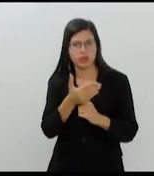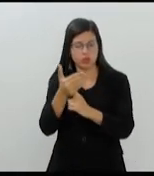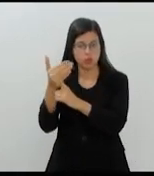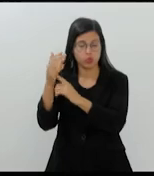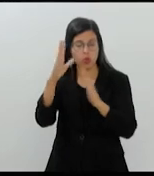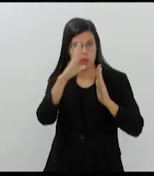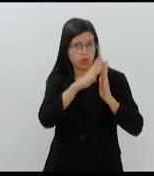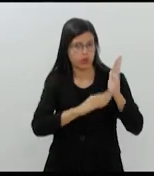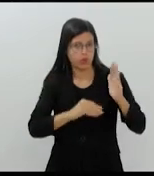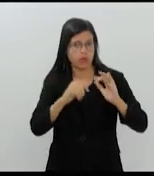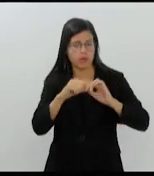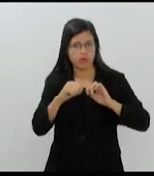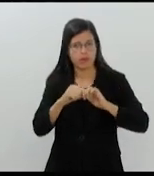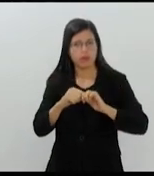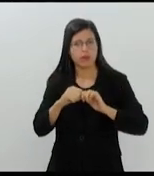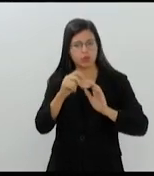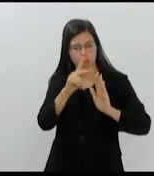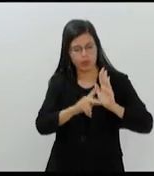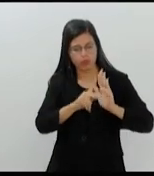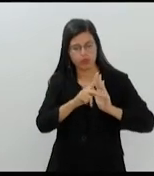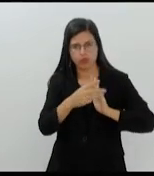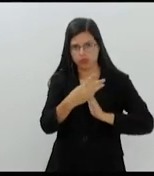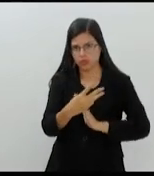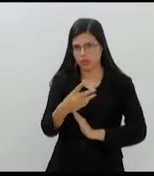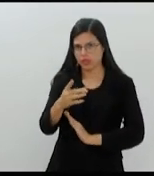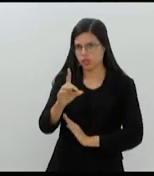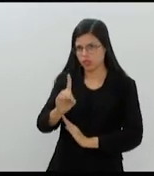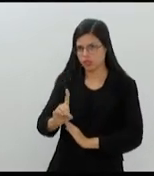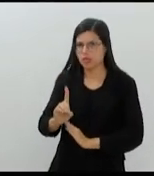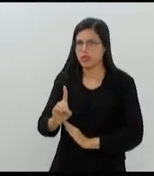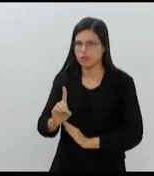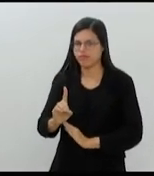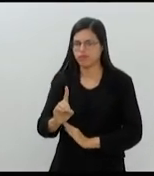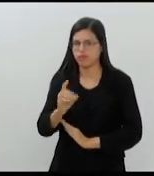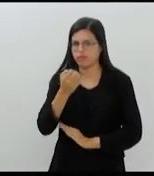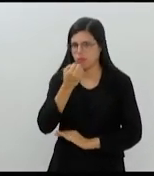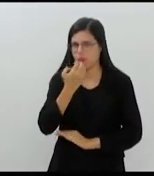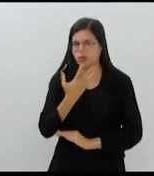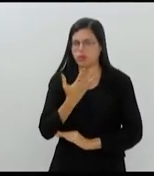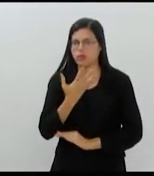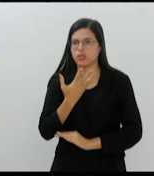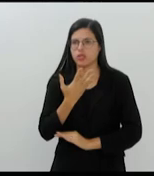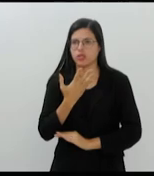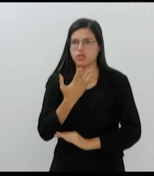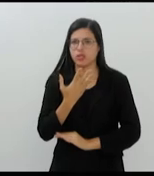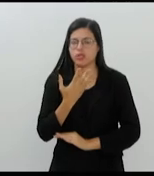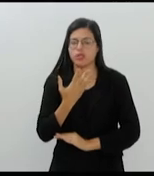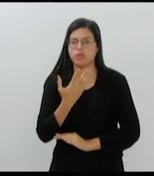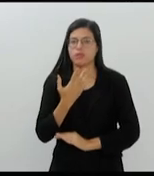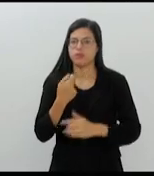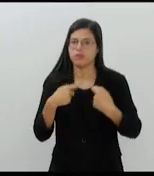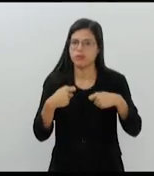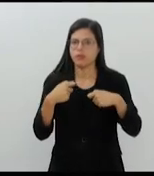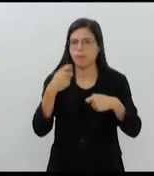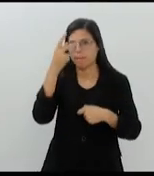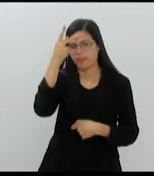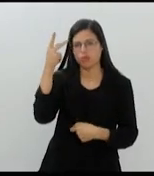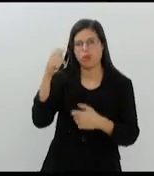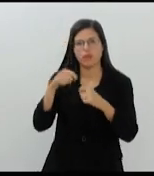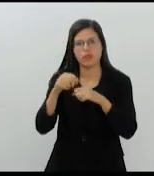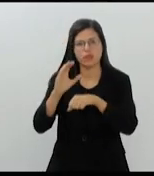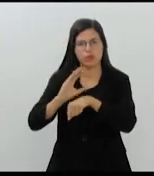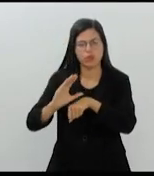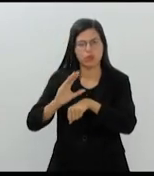faz projetos em três dimensões, bem sofisticado, que precisa as pessoas fazerem cursos para